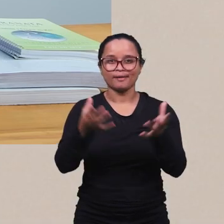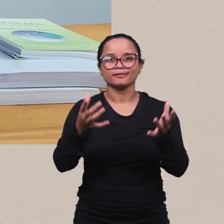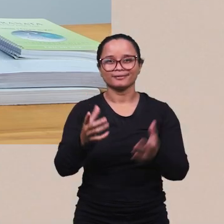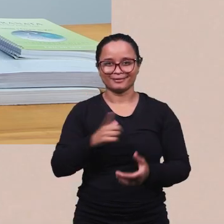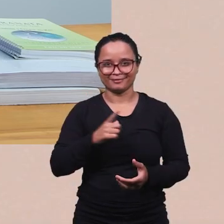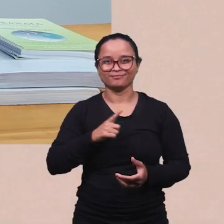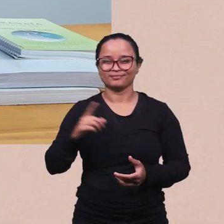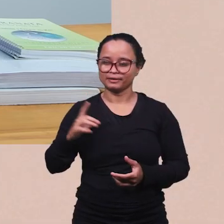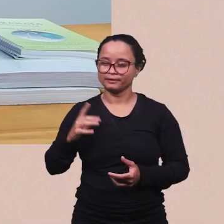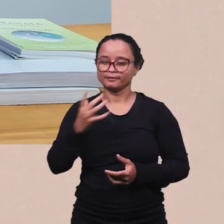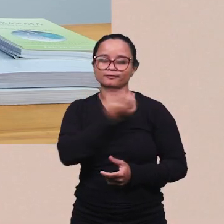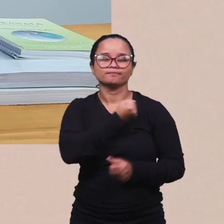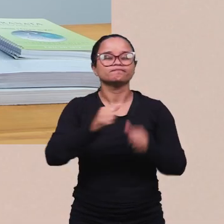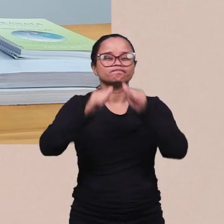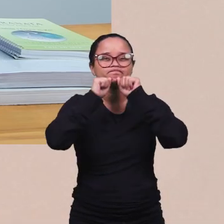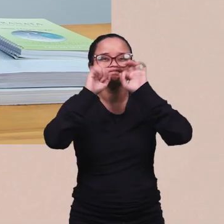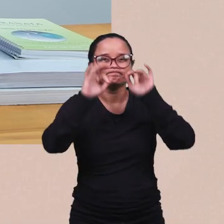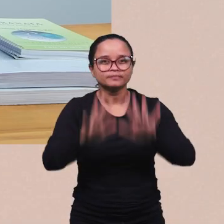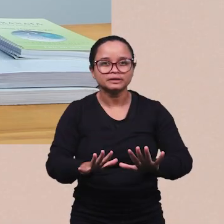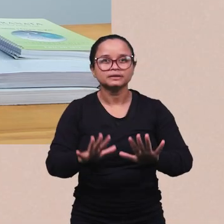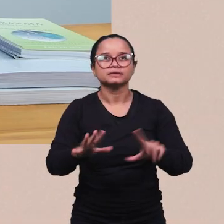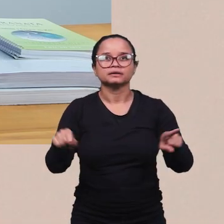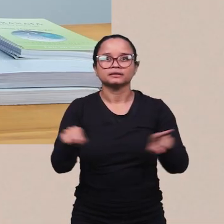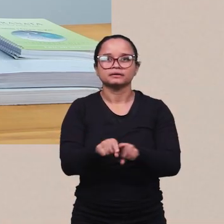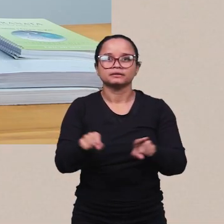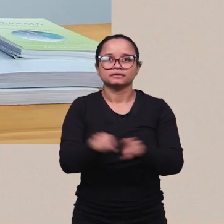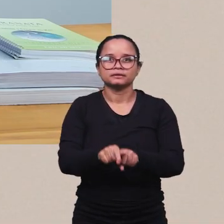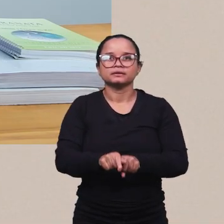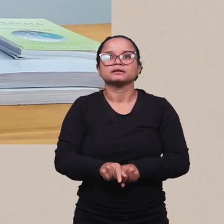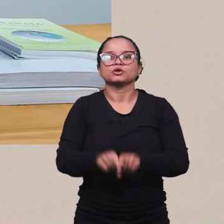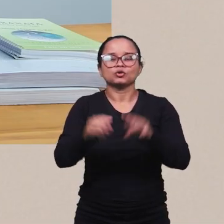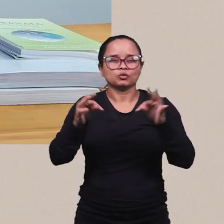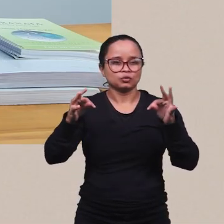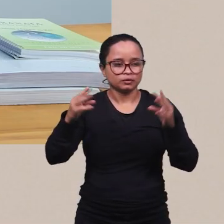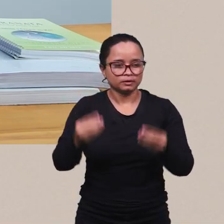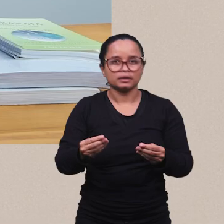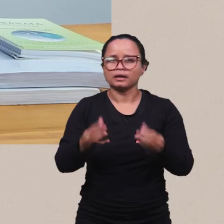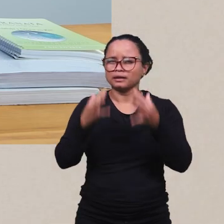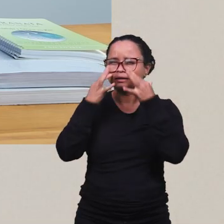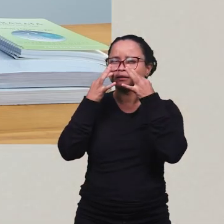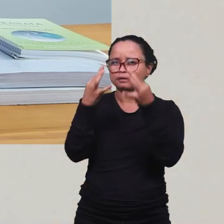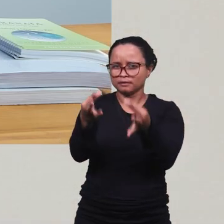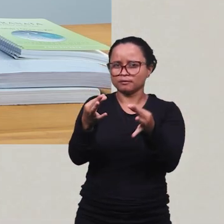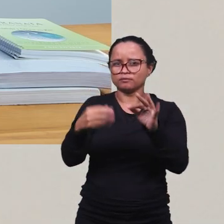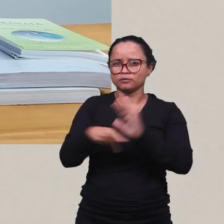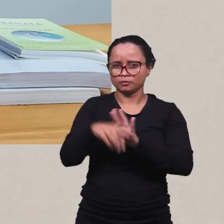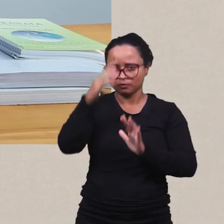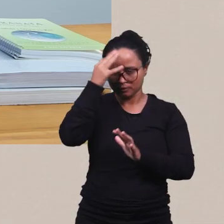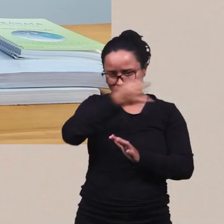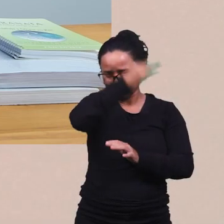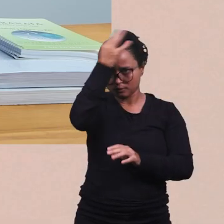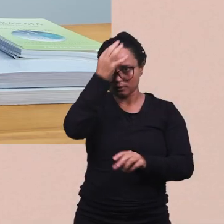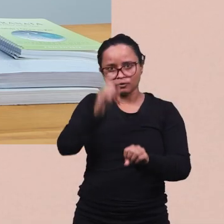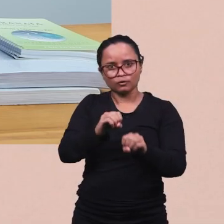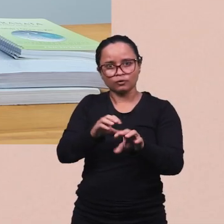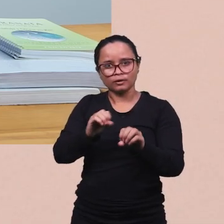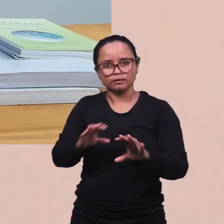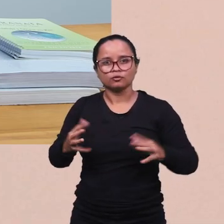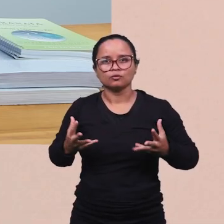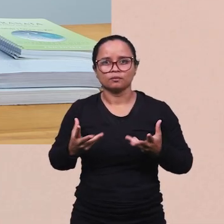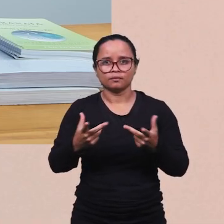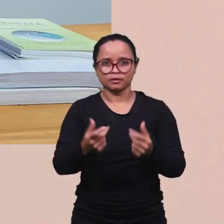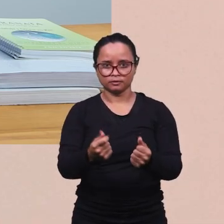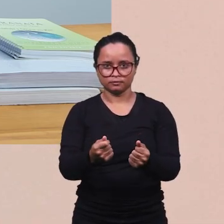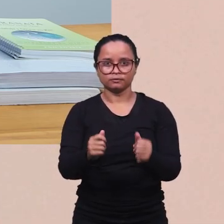salvação e bênçãos inimagináveis, a abertura de olhos e ouvidos espirituais do ensino glorioso